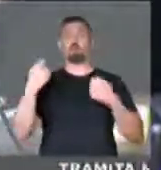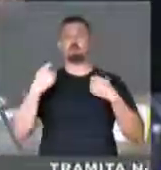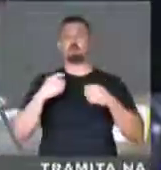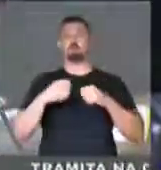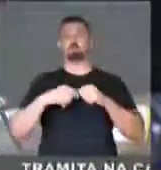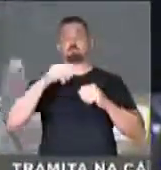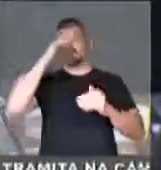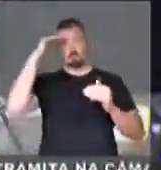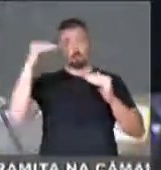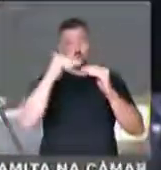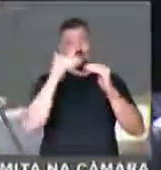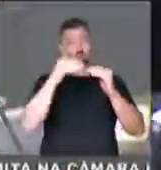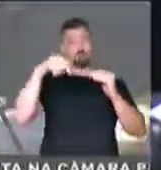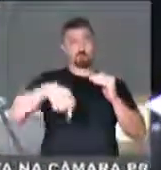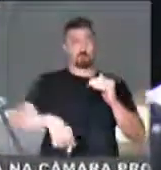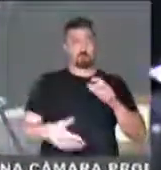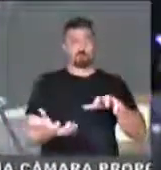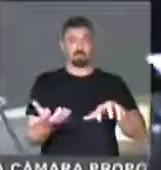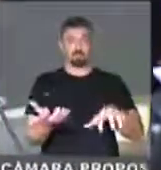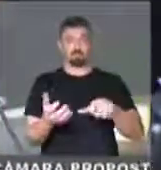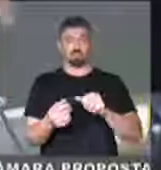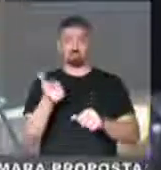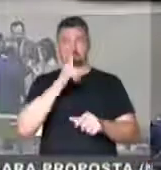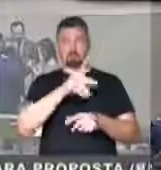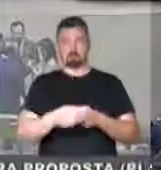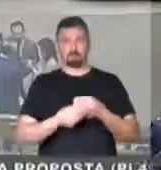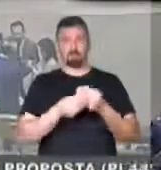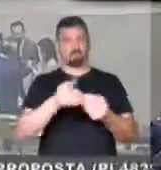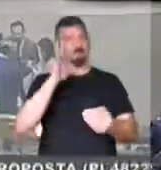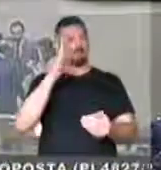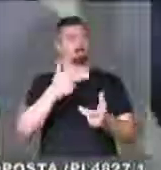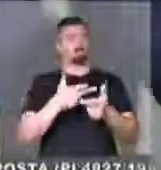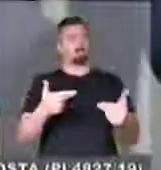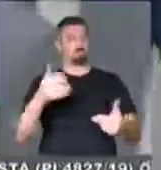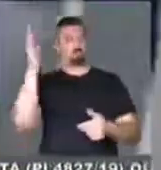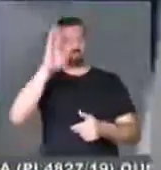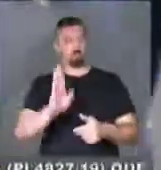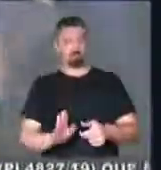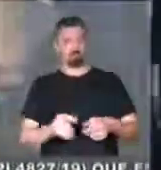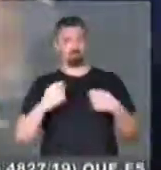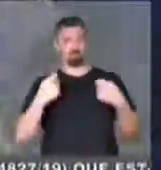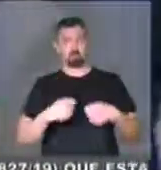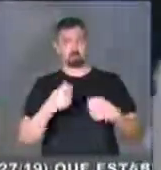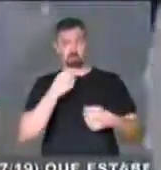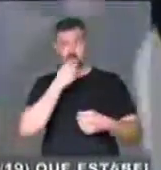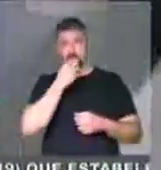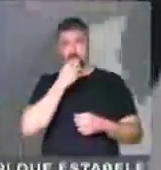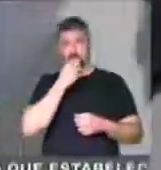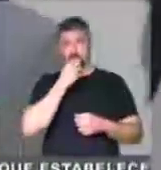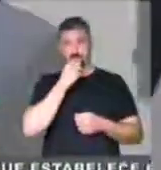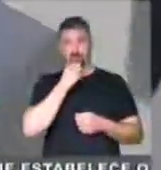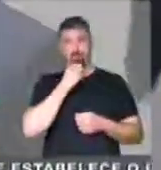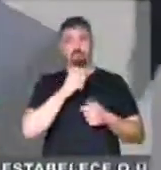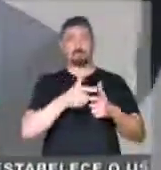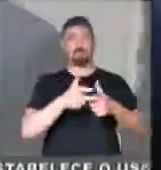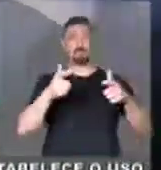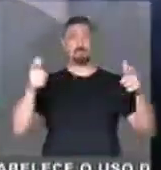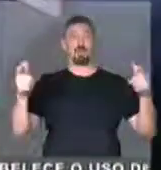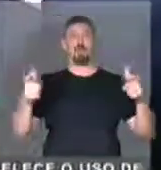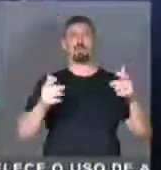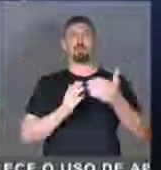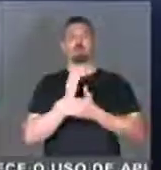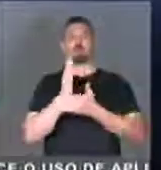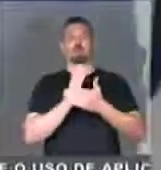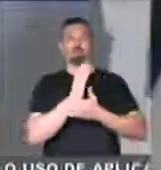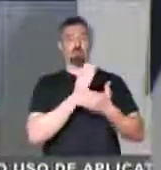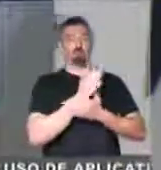os consensos dentro do Parlamento Brasileiro para entregar as soluções que o país precisa. Vimos ser aprovado por ampla maioria e